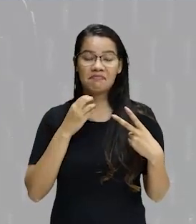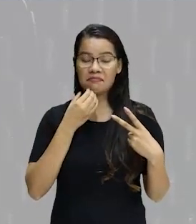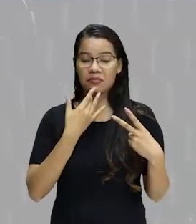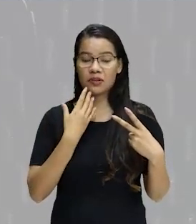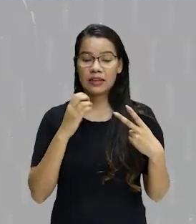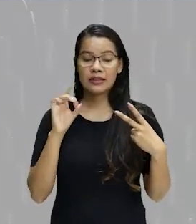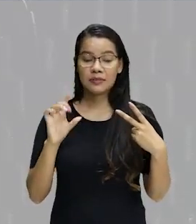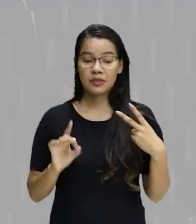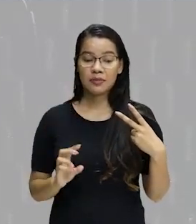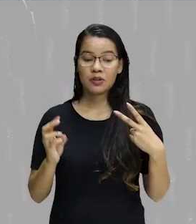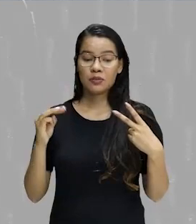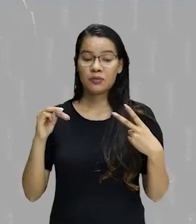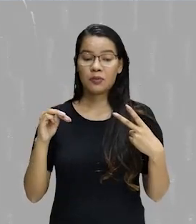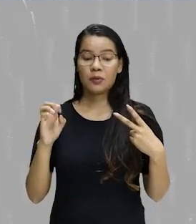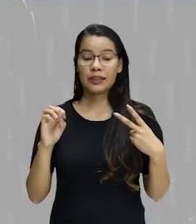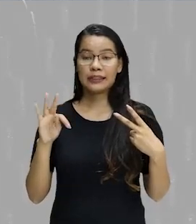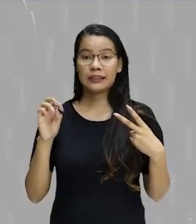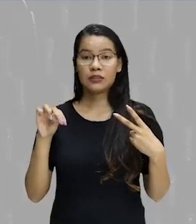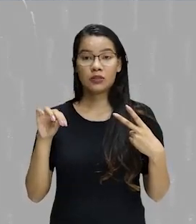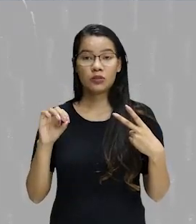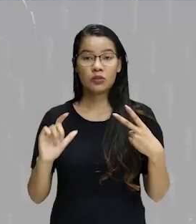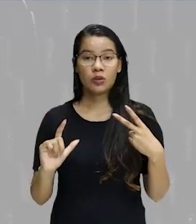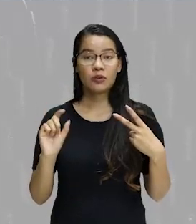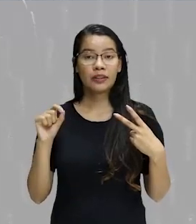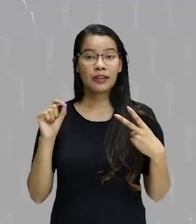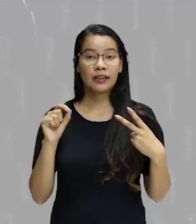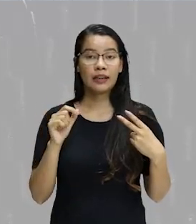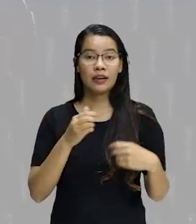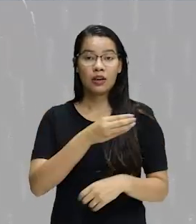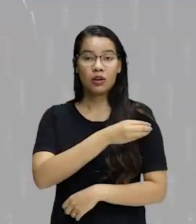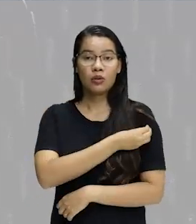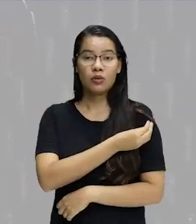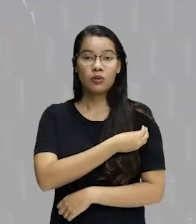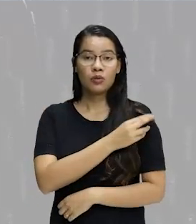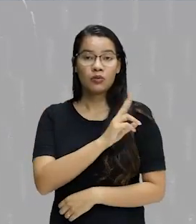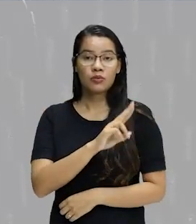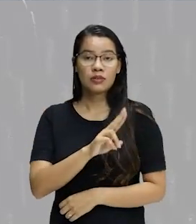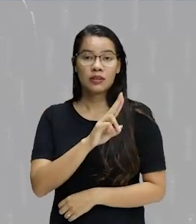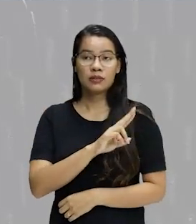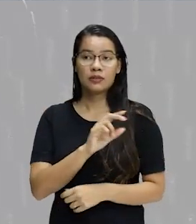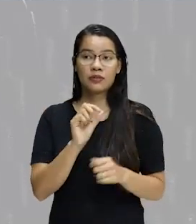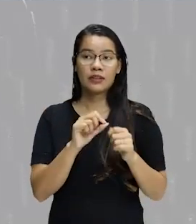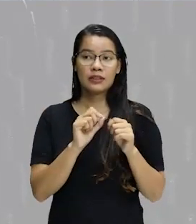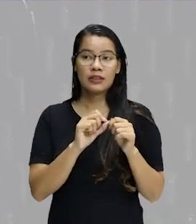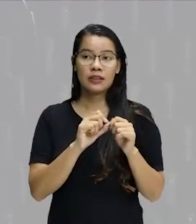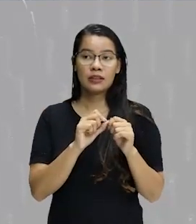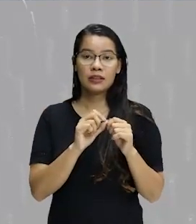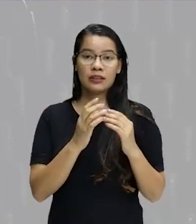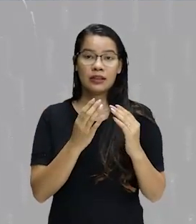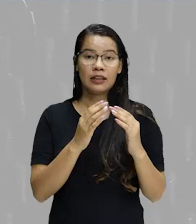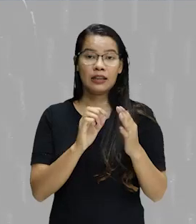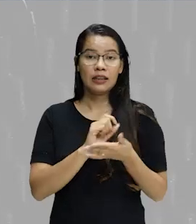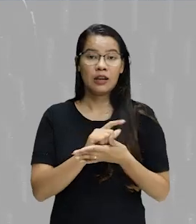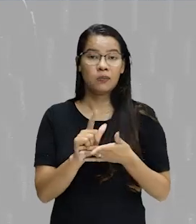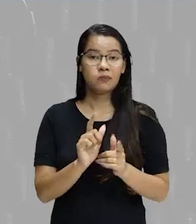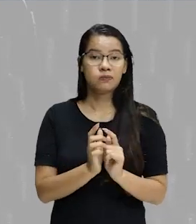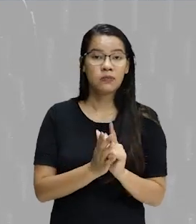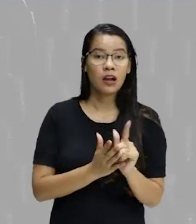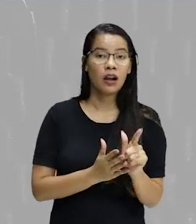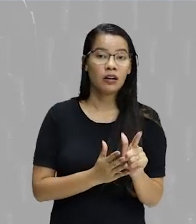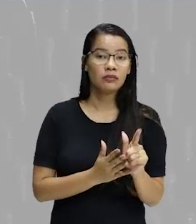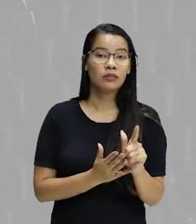especialmente o etanol, certo? Que é o álcool usado para fazer a desinfecção, o